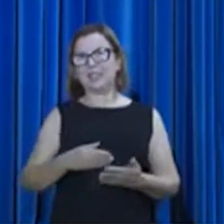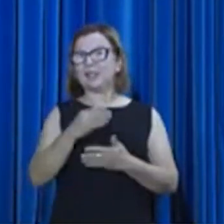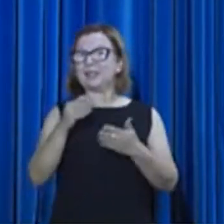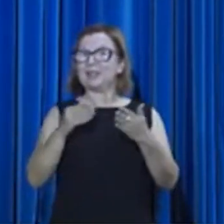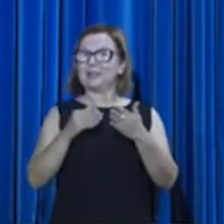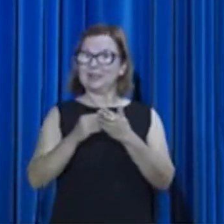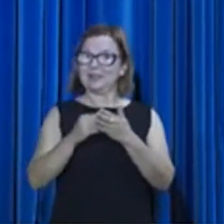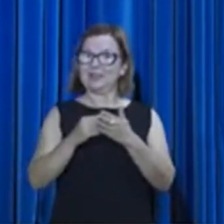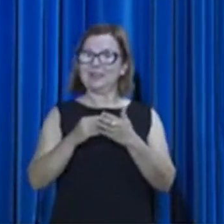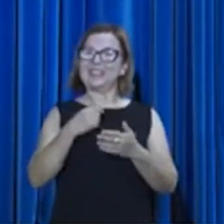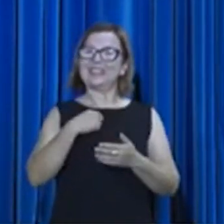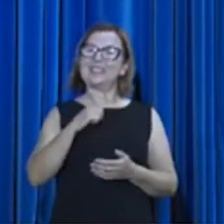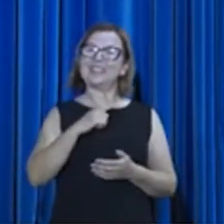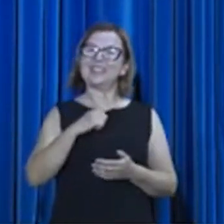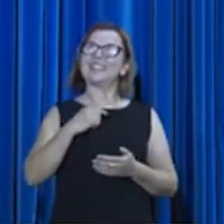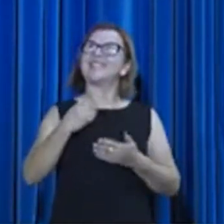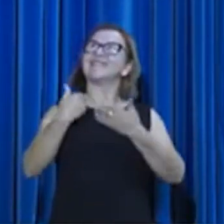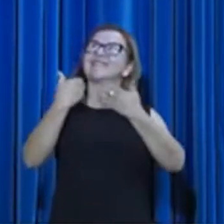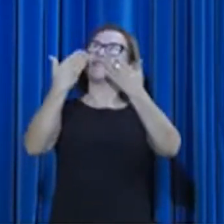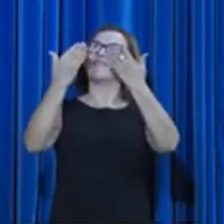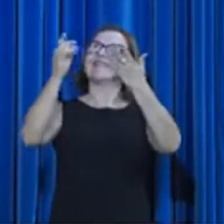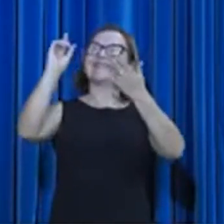é Teu.